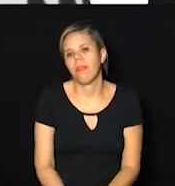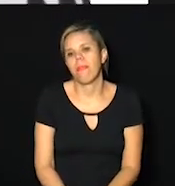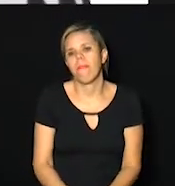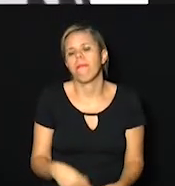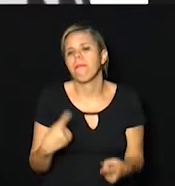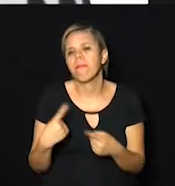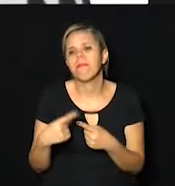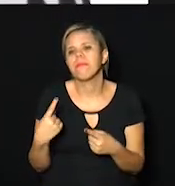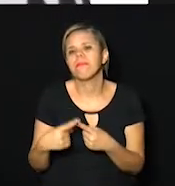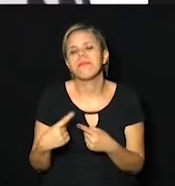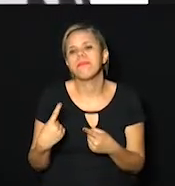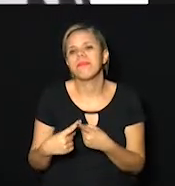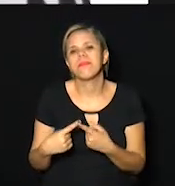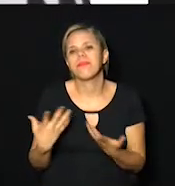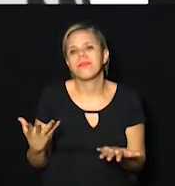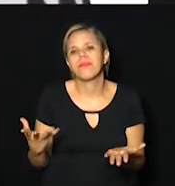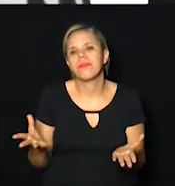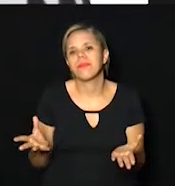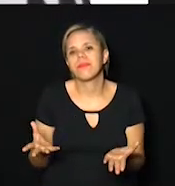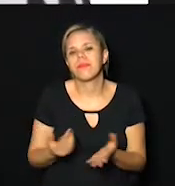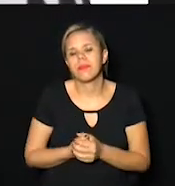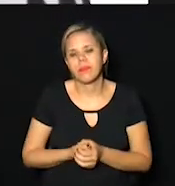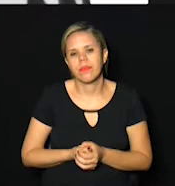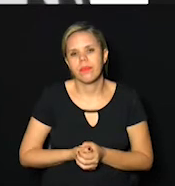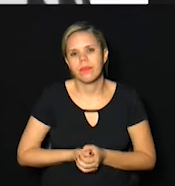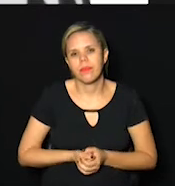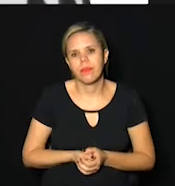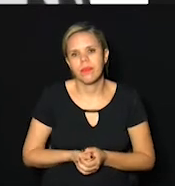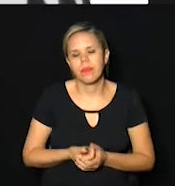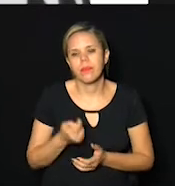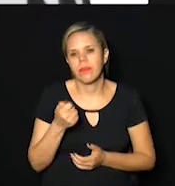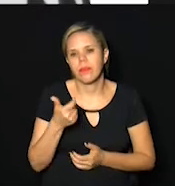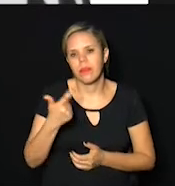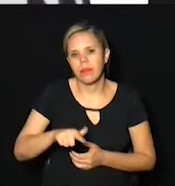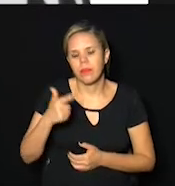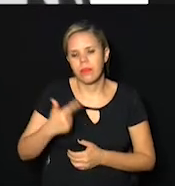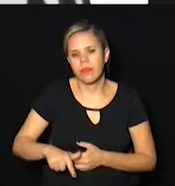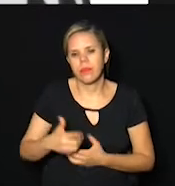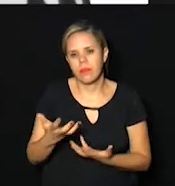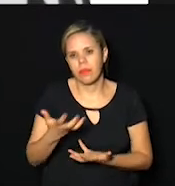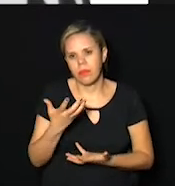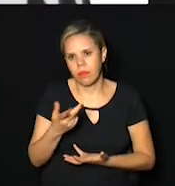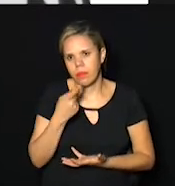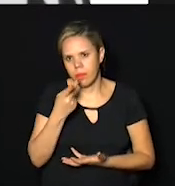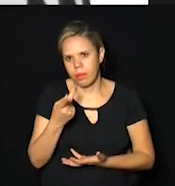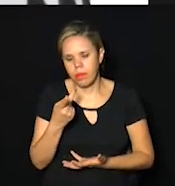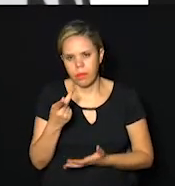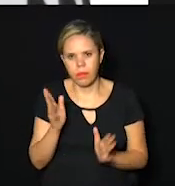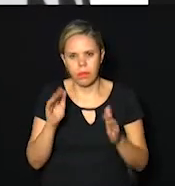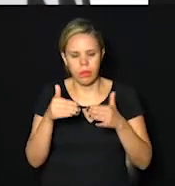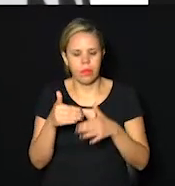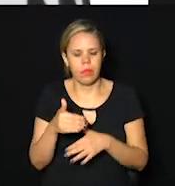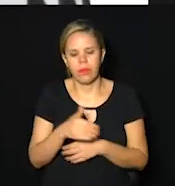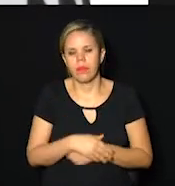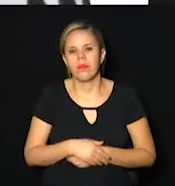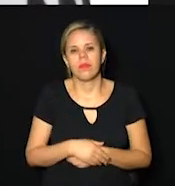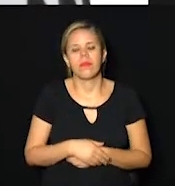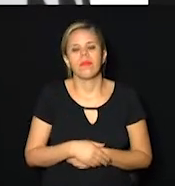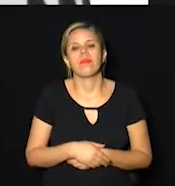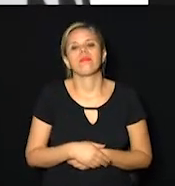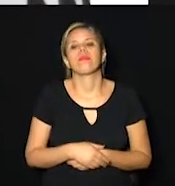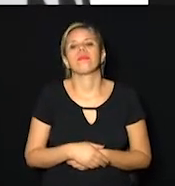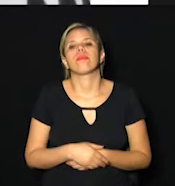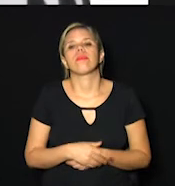final das contas, gente, e aí é algo que eu quase repito aqui, mas quero dar mais ênfase, a